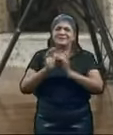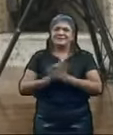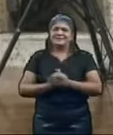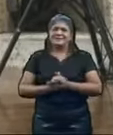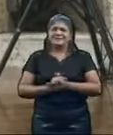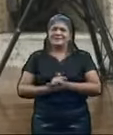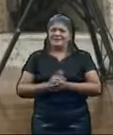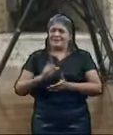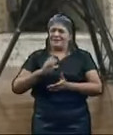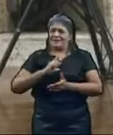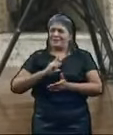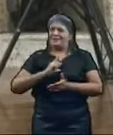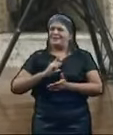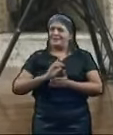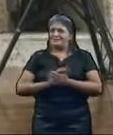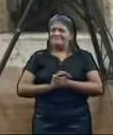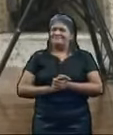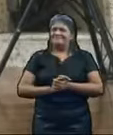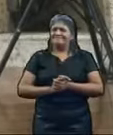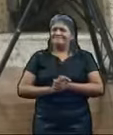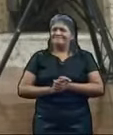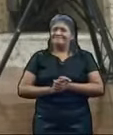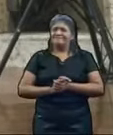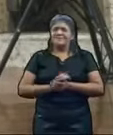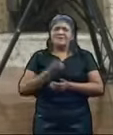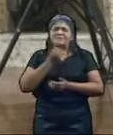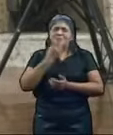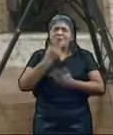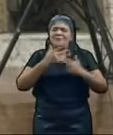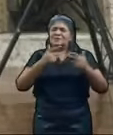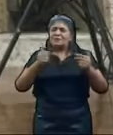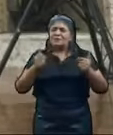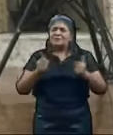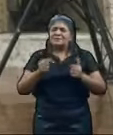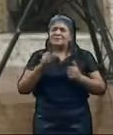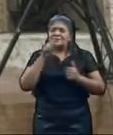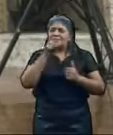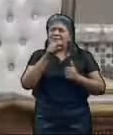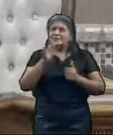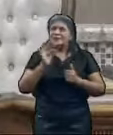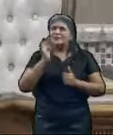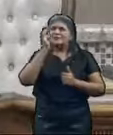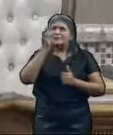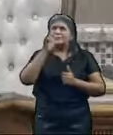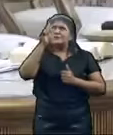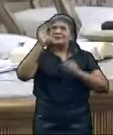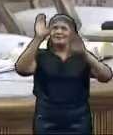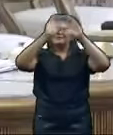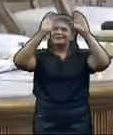não sabeis e Depois descobriram né Qual que é a comida que alimenta a Jesus que alimentava a ele